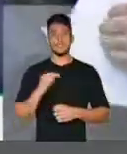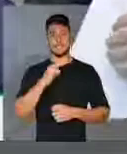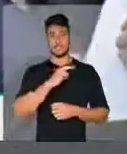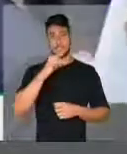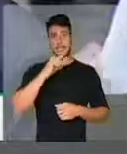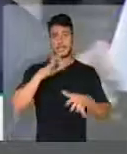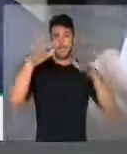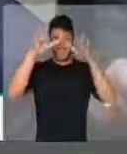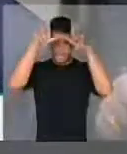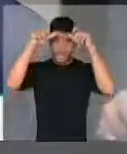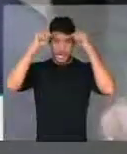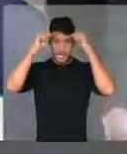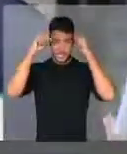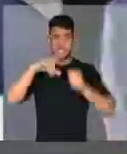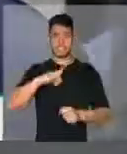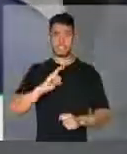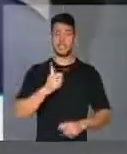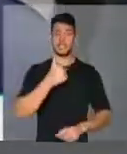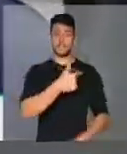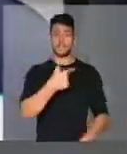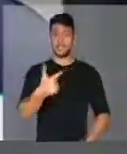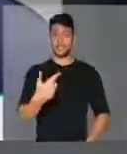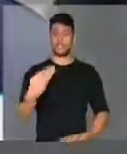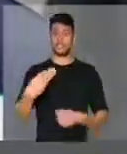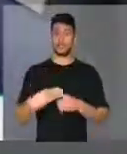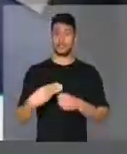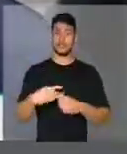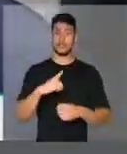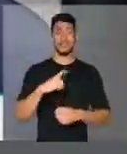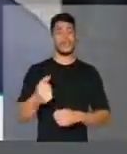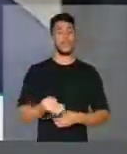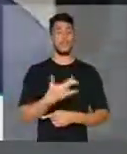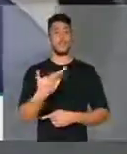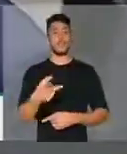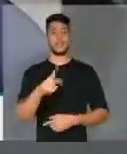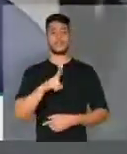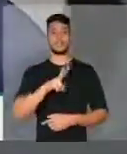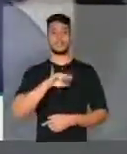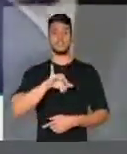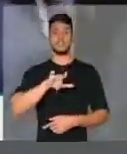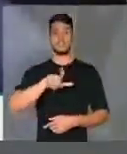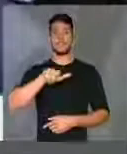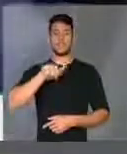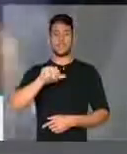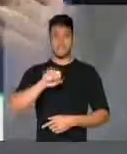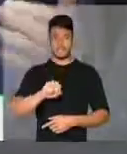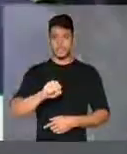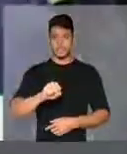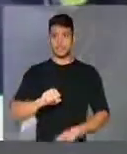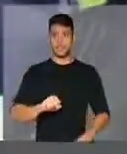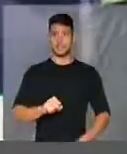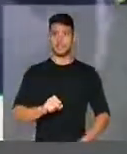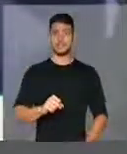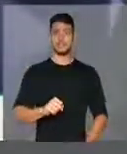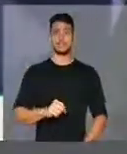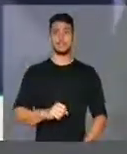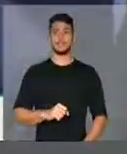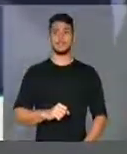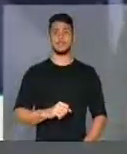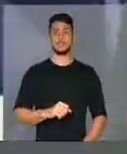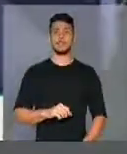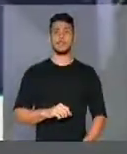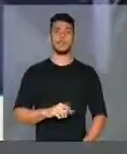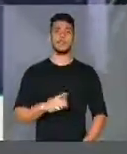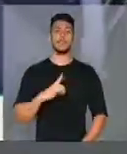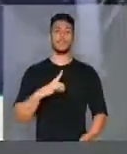22 município tem diversas vilas pronta para ser criada nova mãe circo que na vila campina que